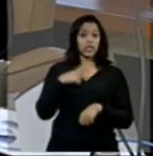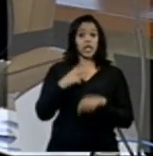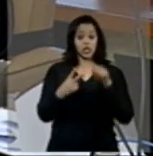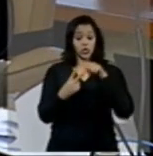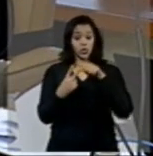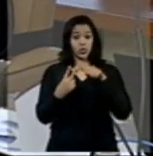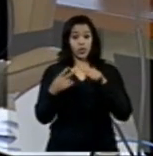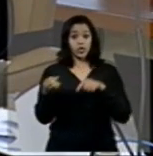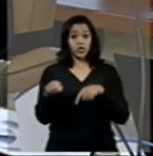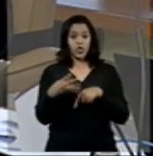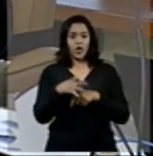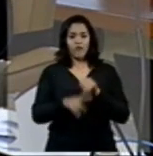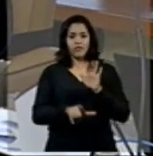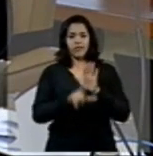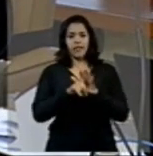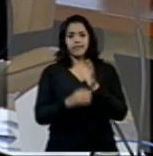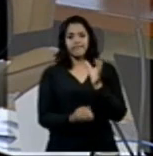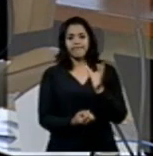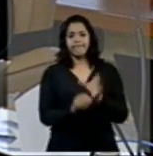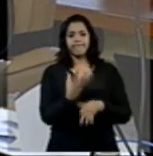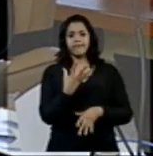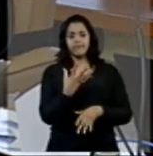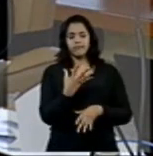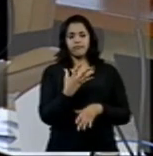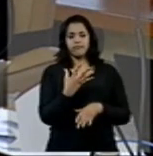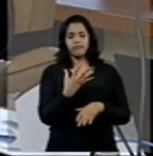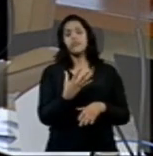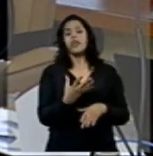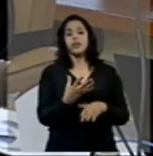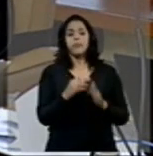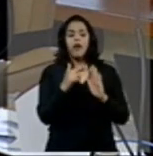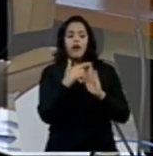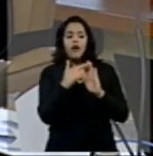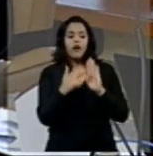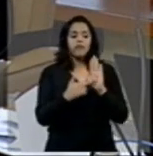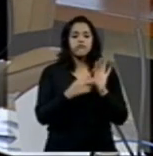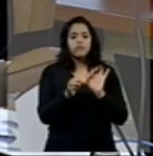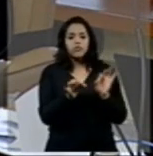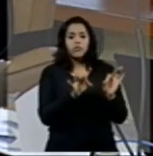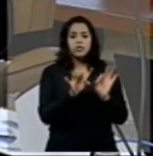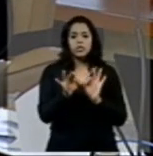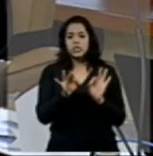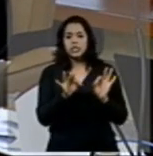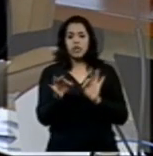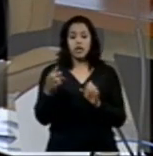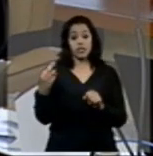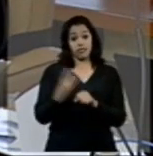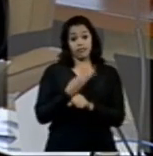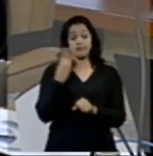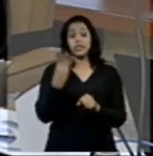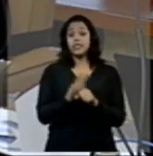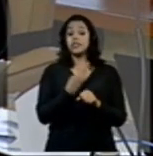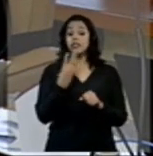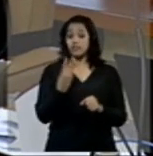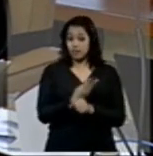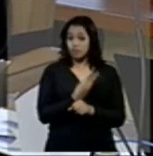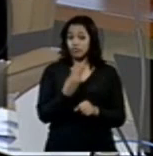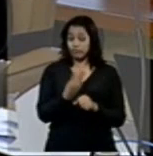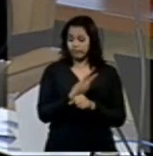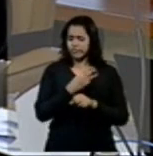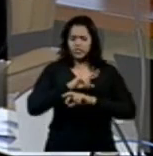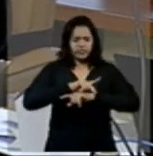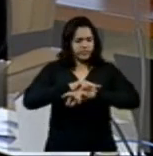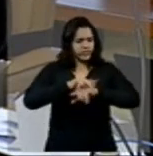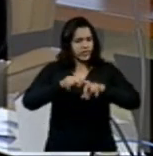novas leis emergiram para propiciar e regulamentar a terceirização nas